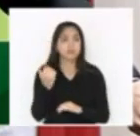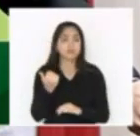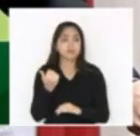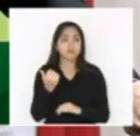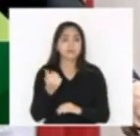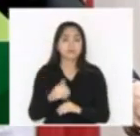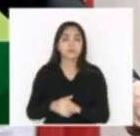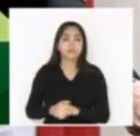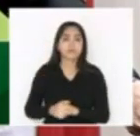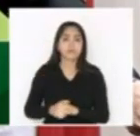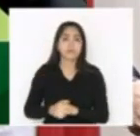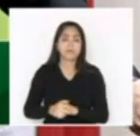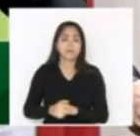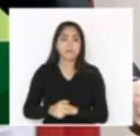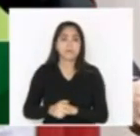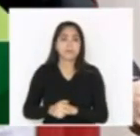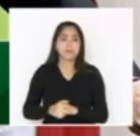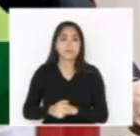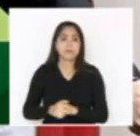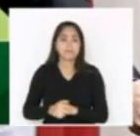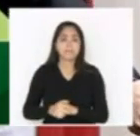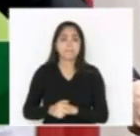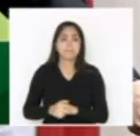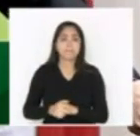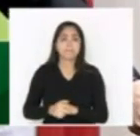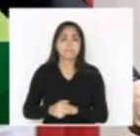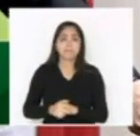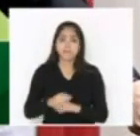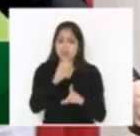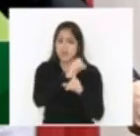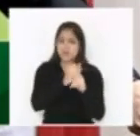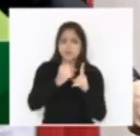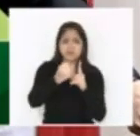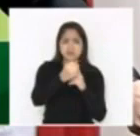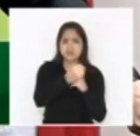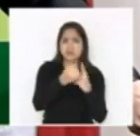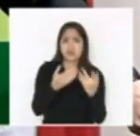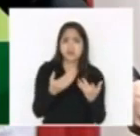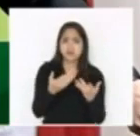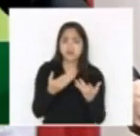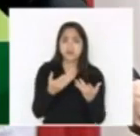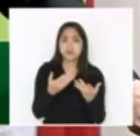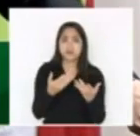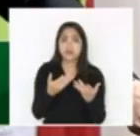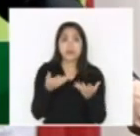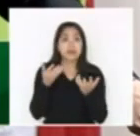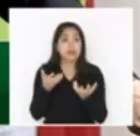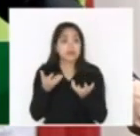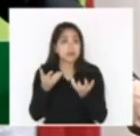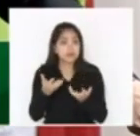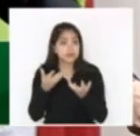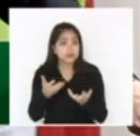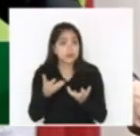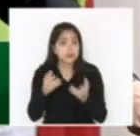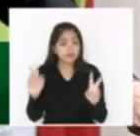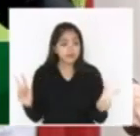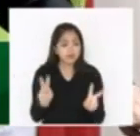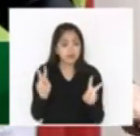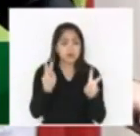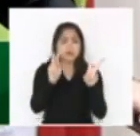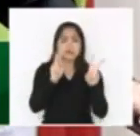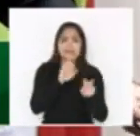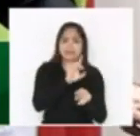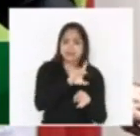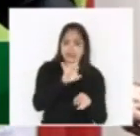demagogia. É para fazer demagogia. A sociedade não quer isso. A sociedade quer ser valorizada em cada canto